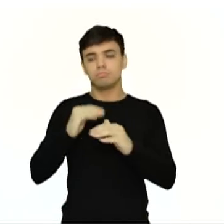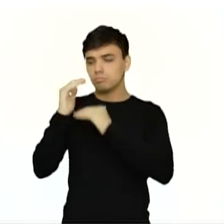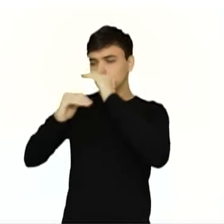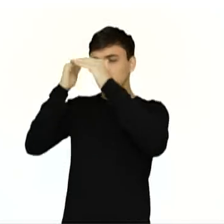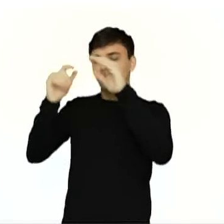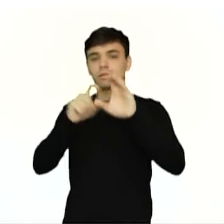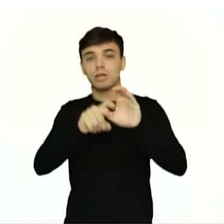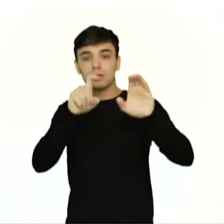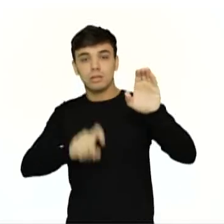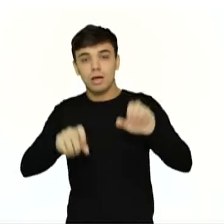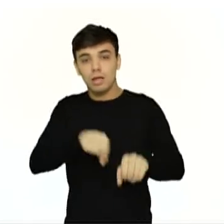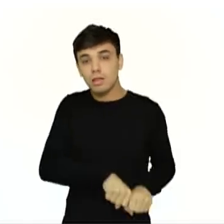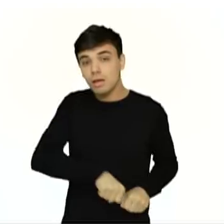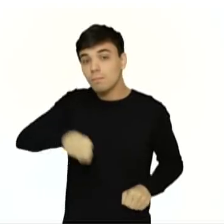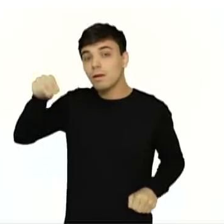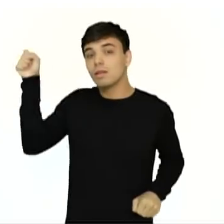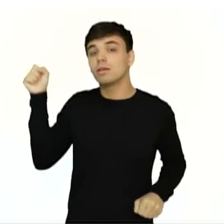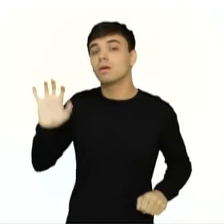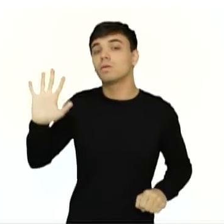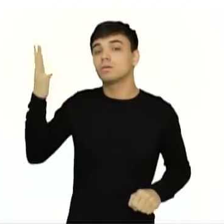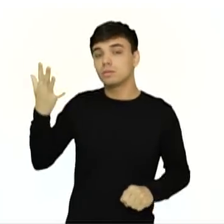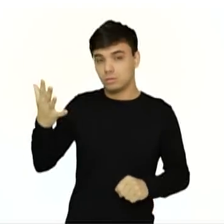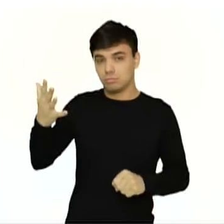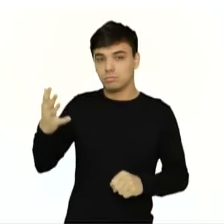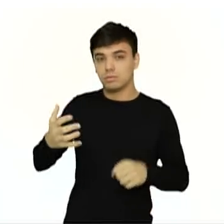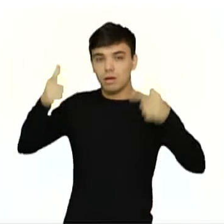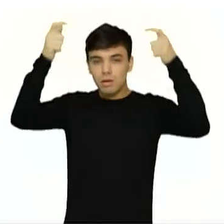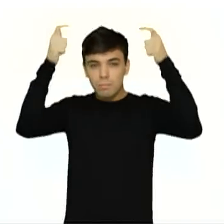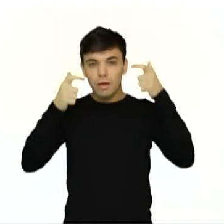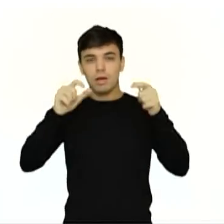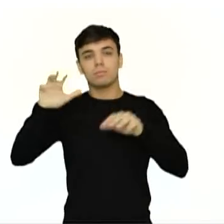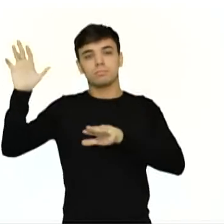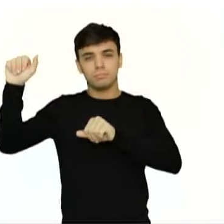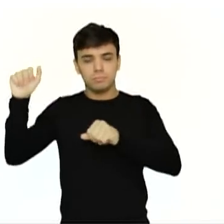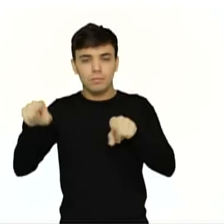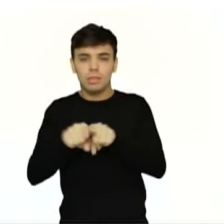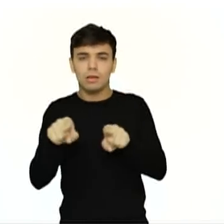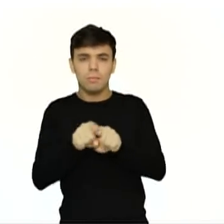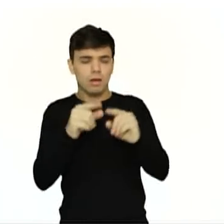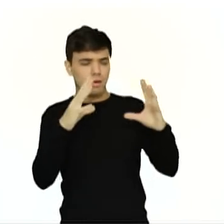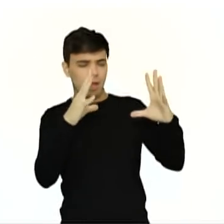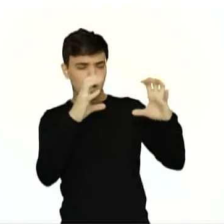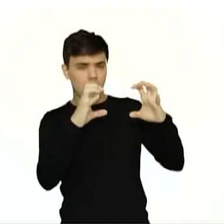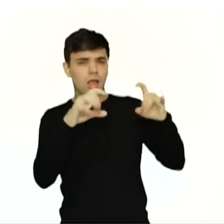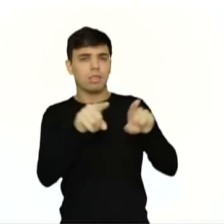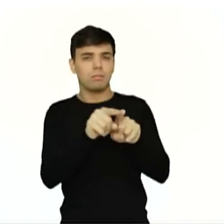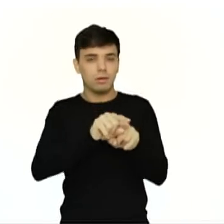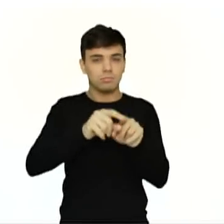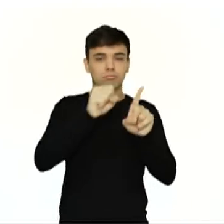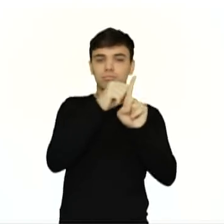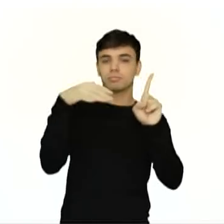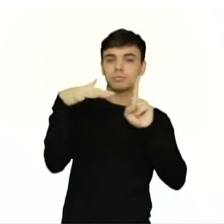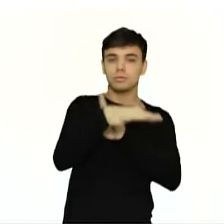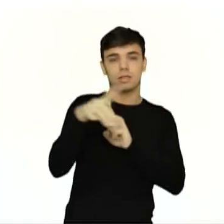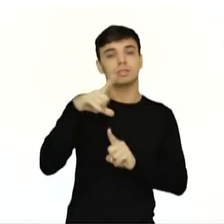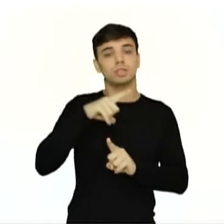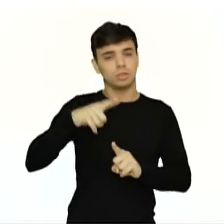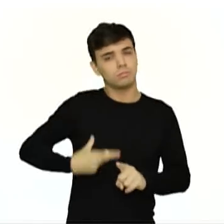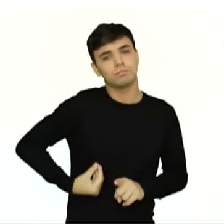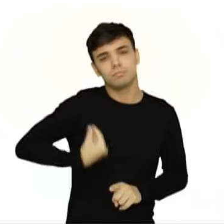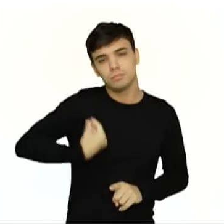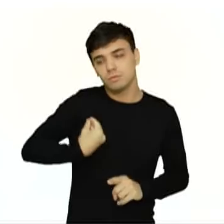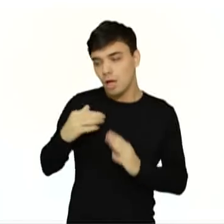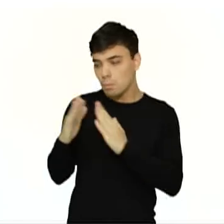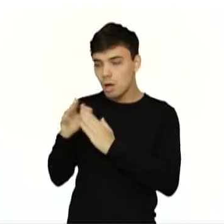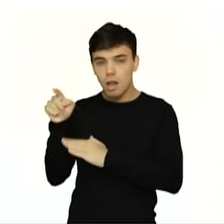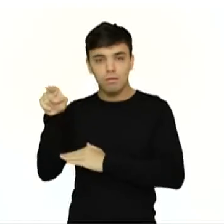ocorreram no Império Espanhol e os conflitos sociais entre as classes sociais ali que habitavam nesse